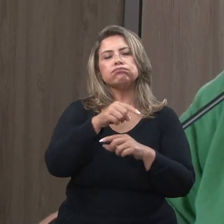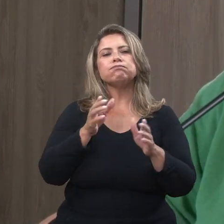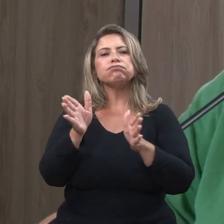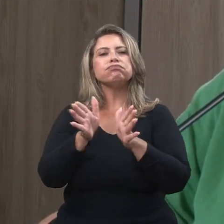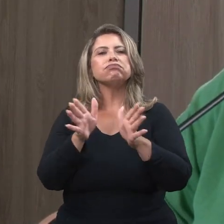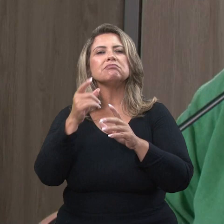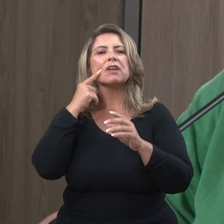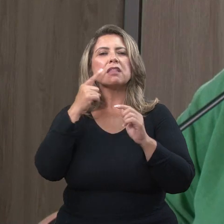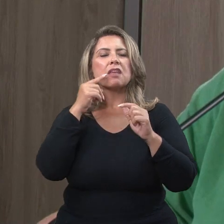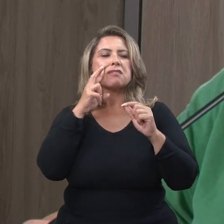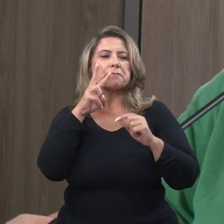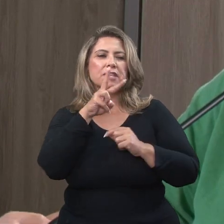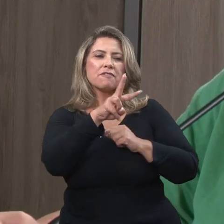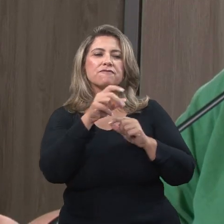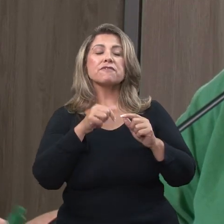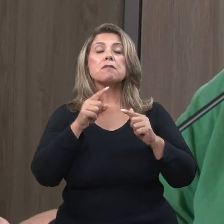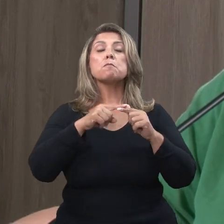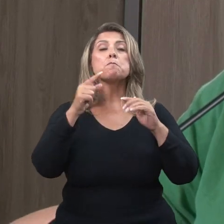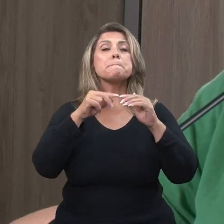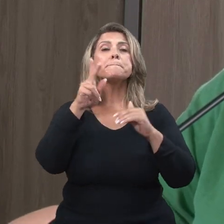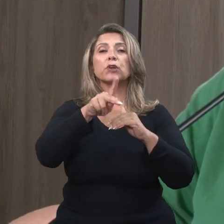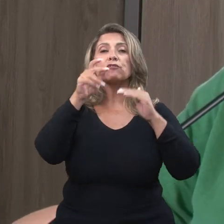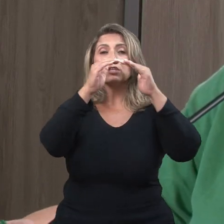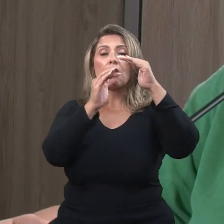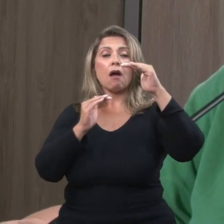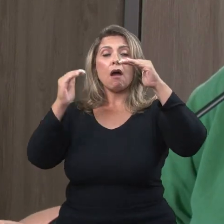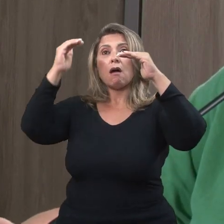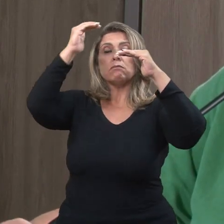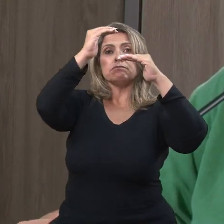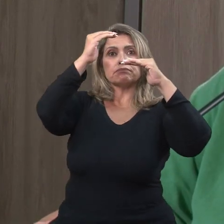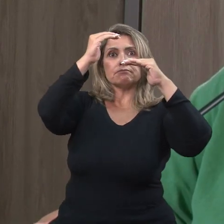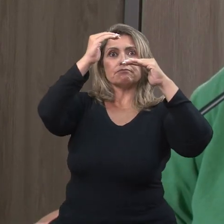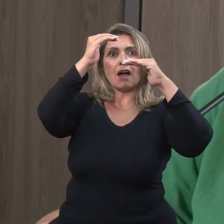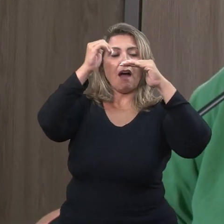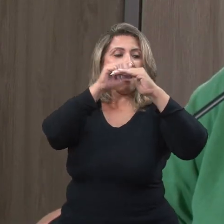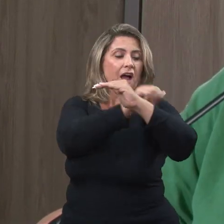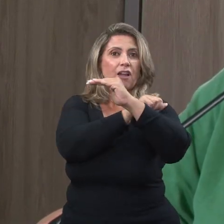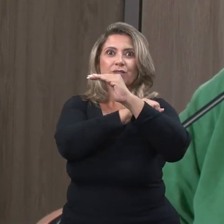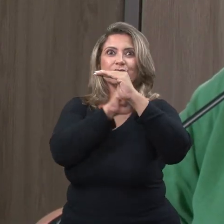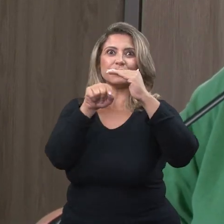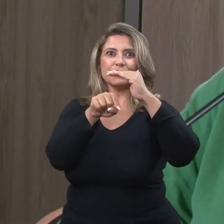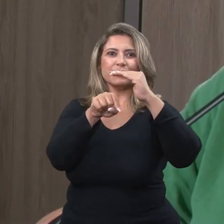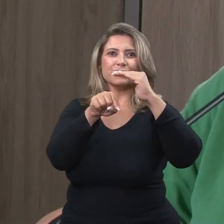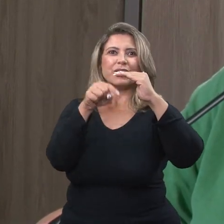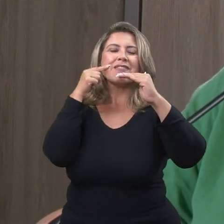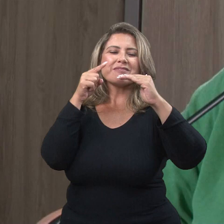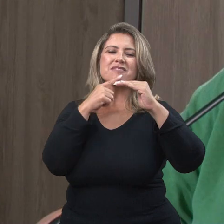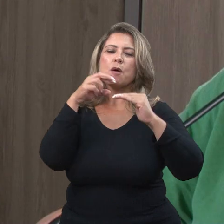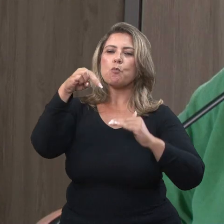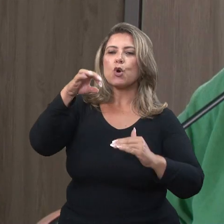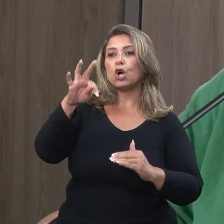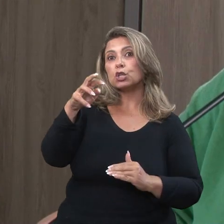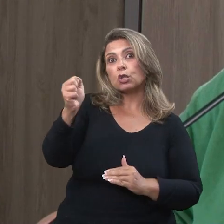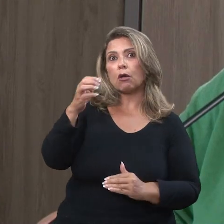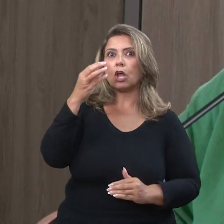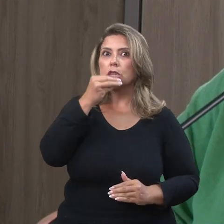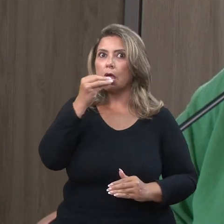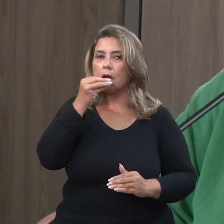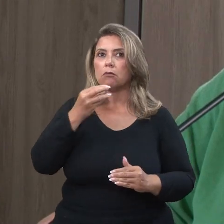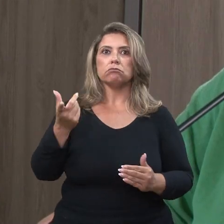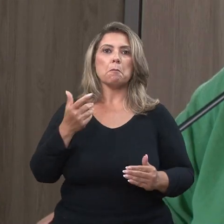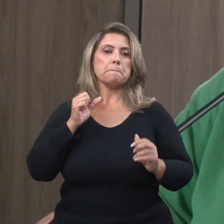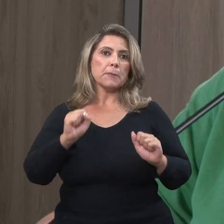uma ascendência do professor em relação ao aluno, que pode sancionar o aluno com uma nota baixa, pode colocar